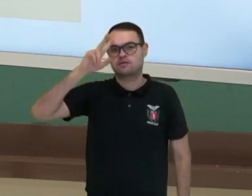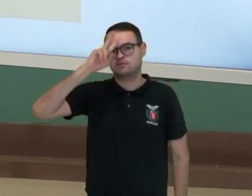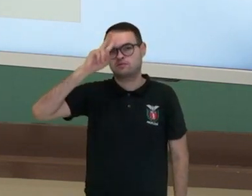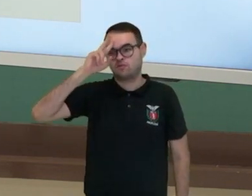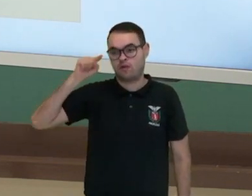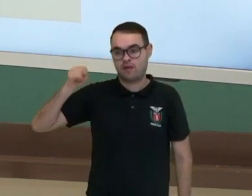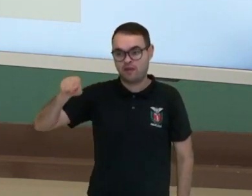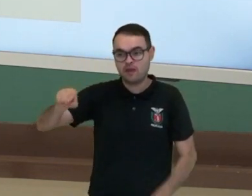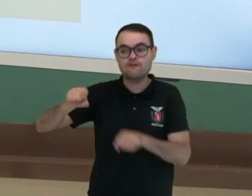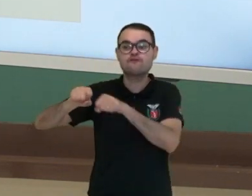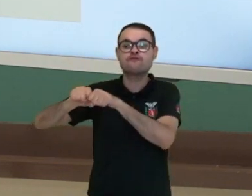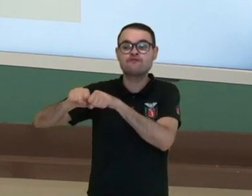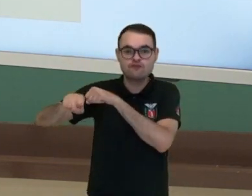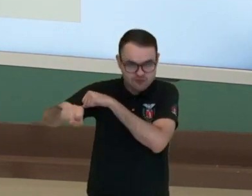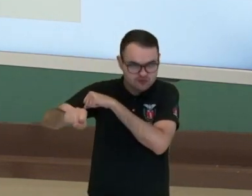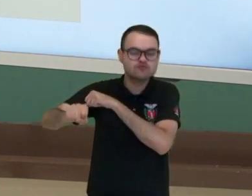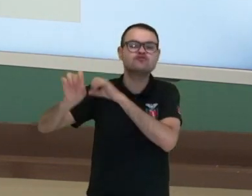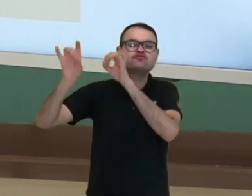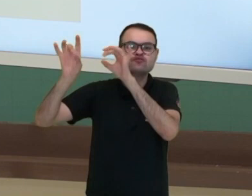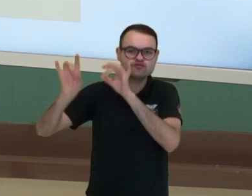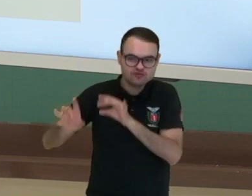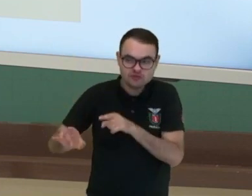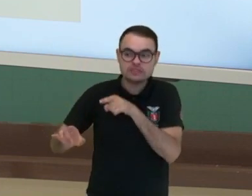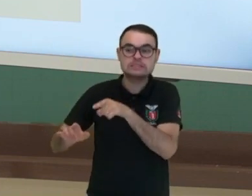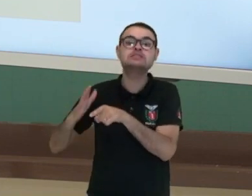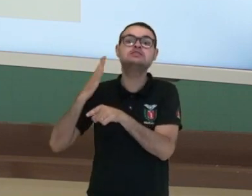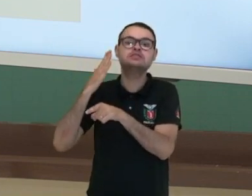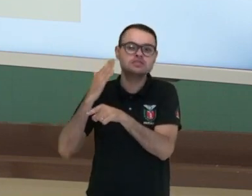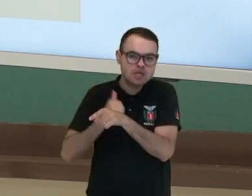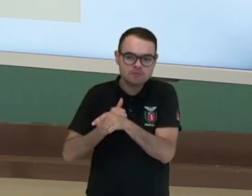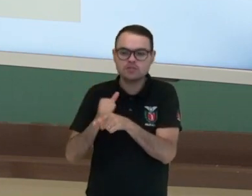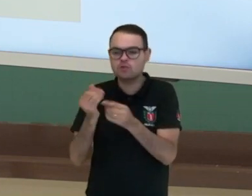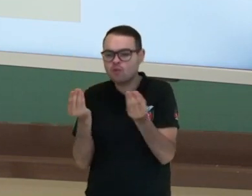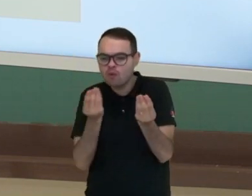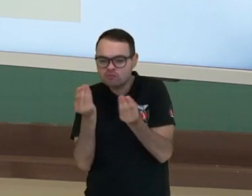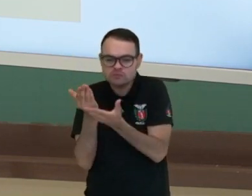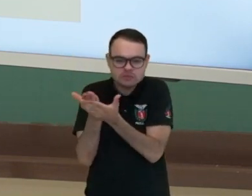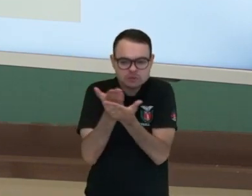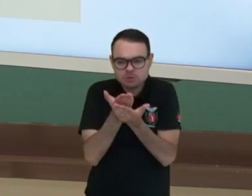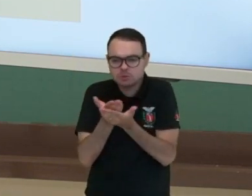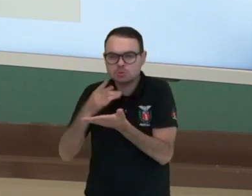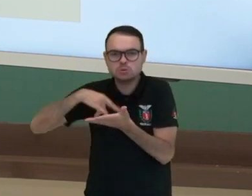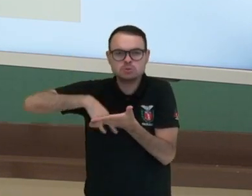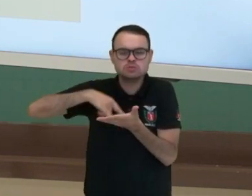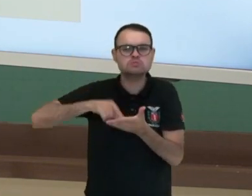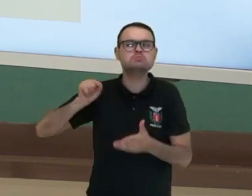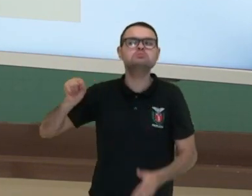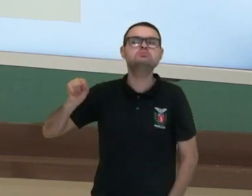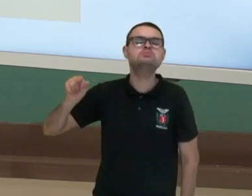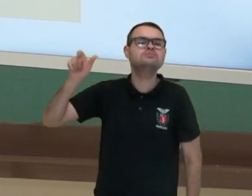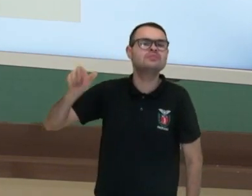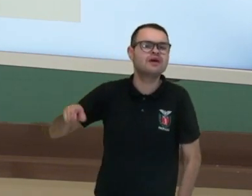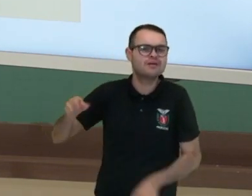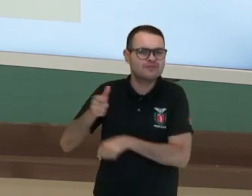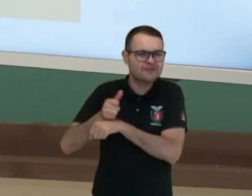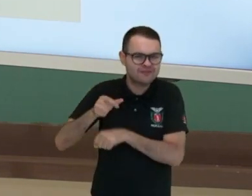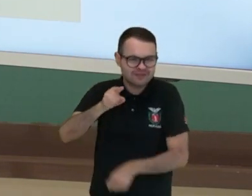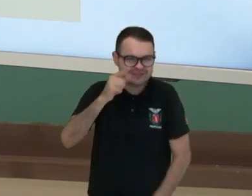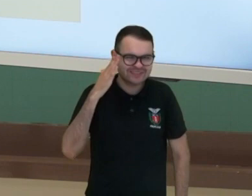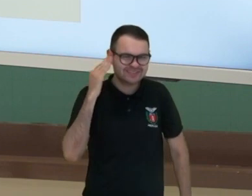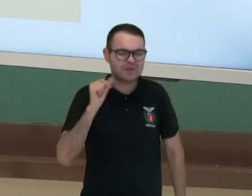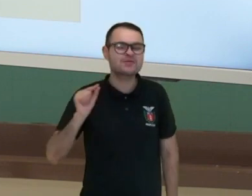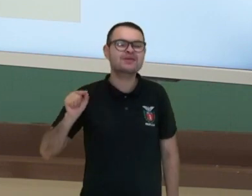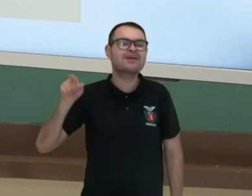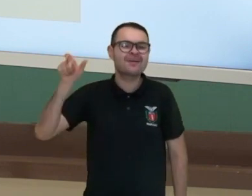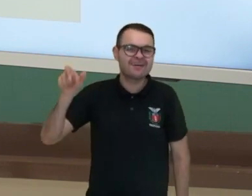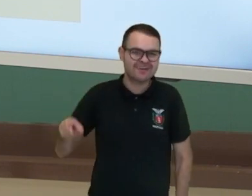especializado em tratar esses dados, esses documentos. Quem é esse profissional, né? Eu tenho certeza que você sabe quem